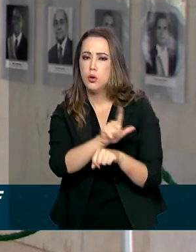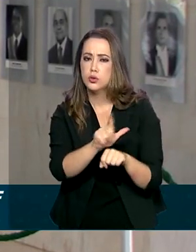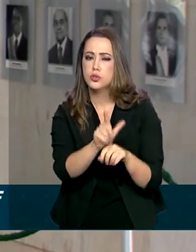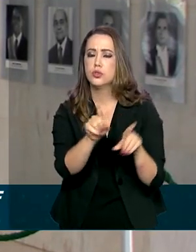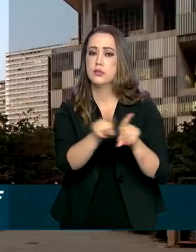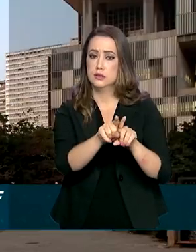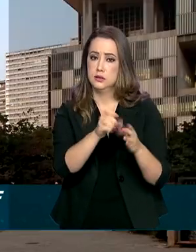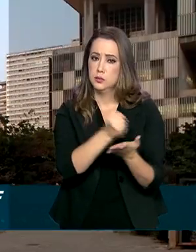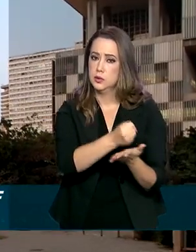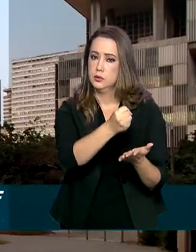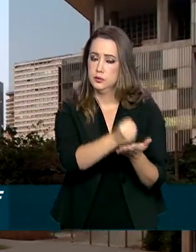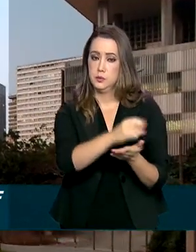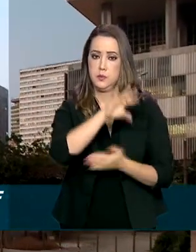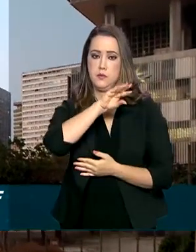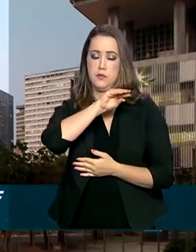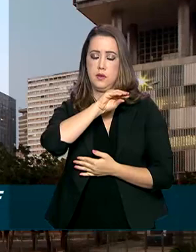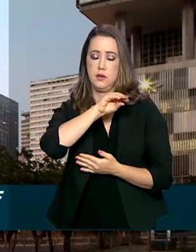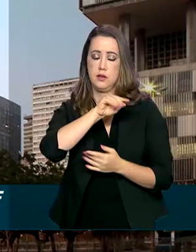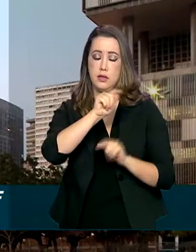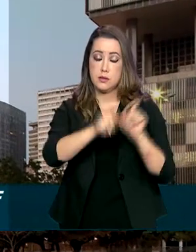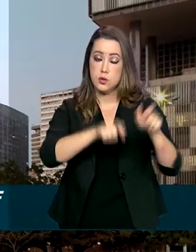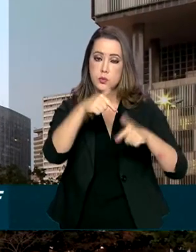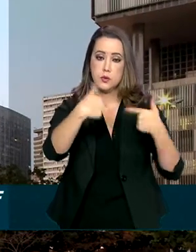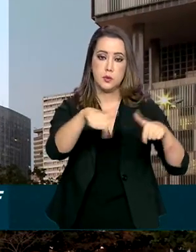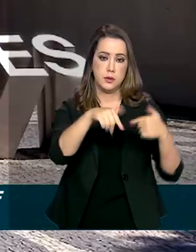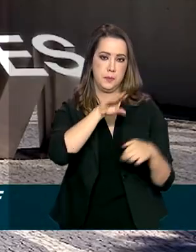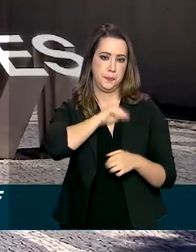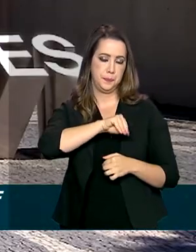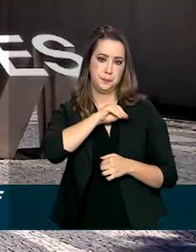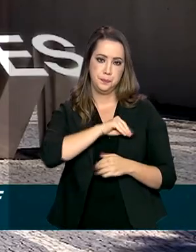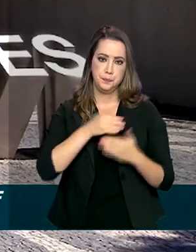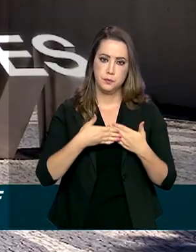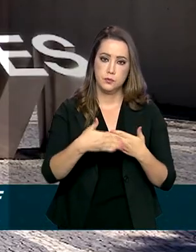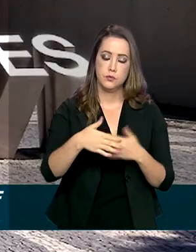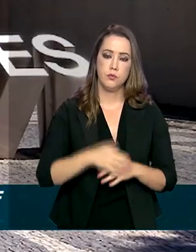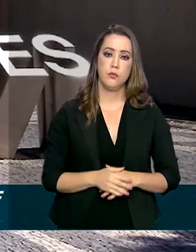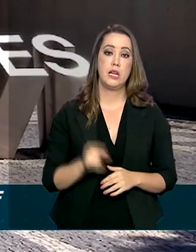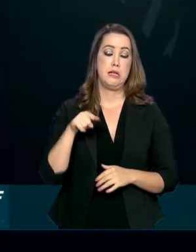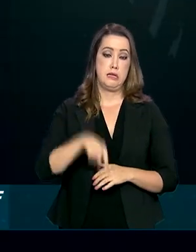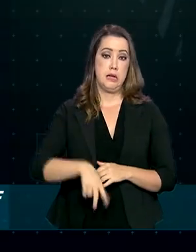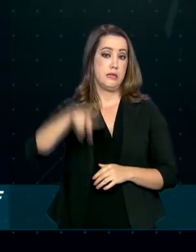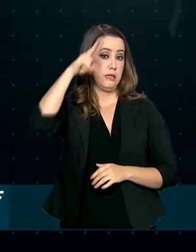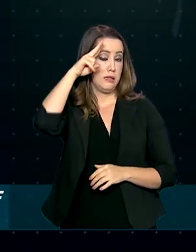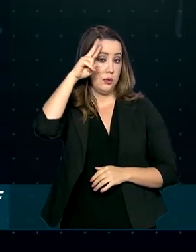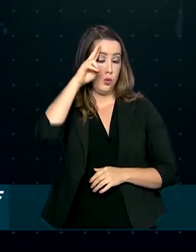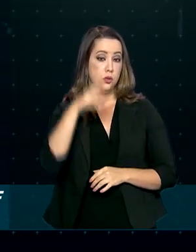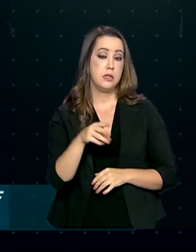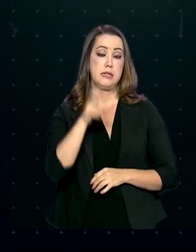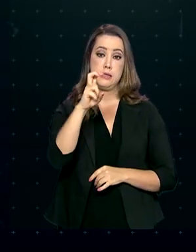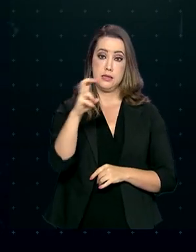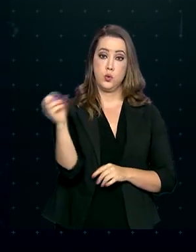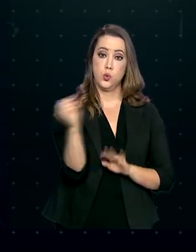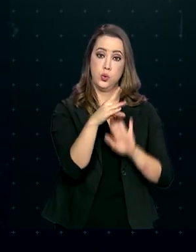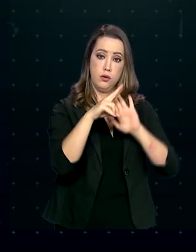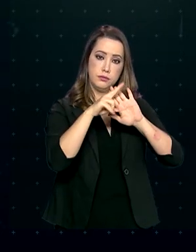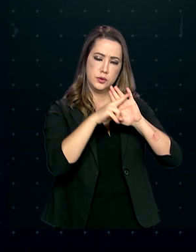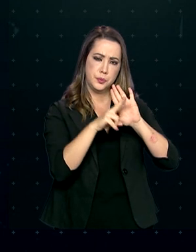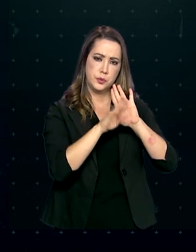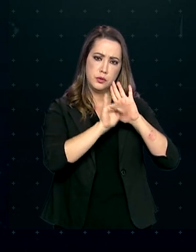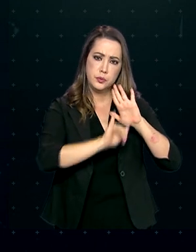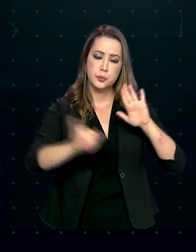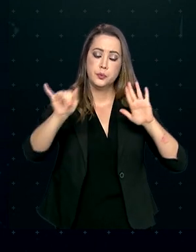trabalhadores. E nesta segunda-feira, o Banco anunciou mais cinco medidas. São elas, Programa